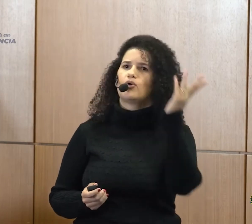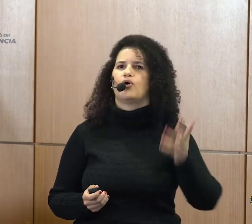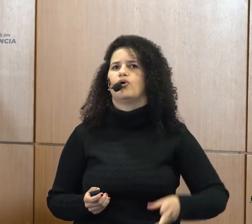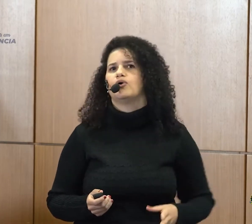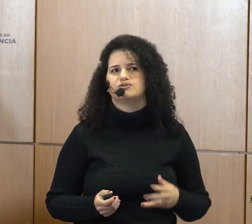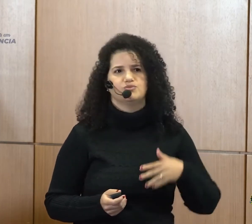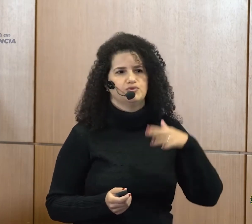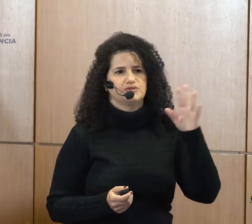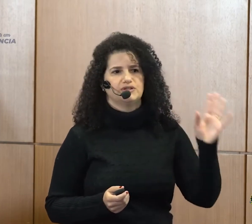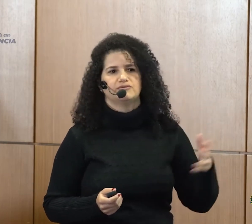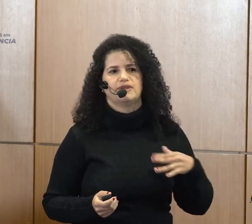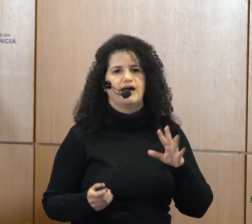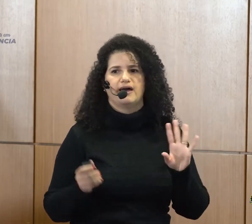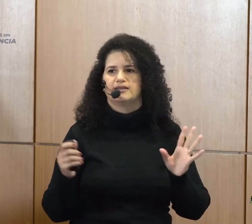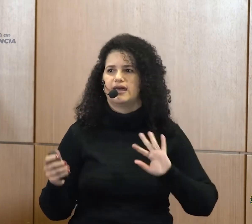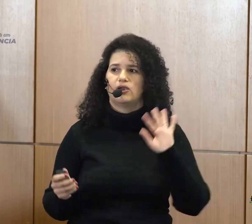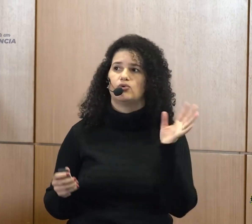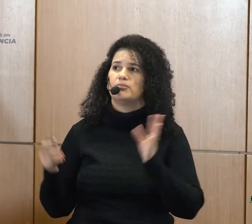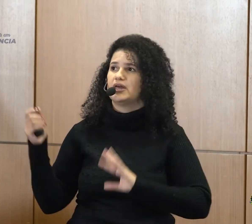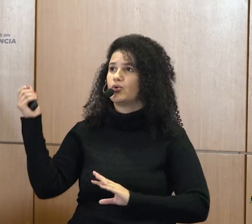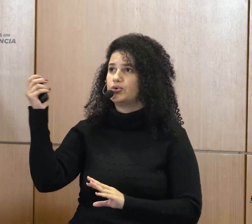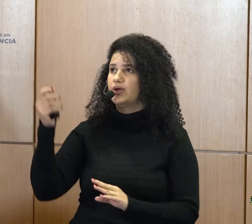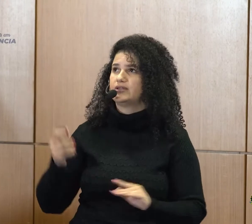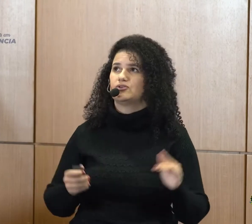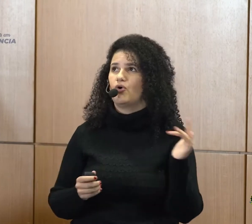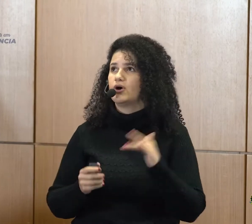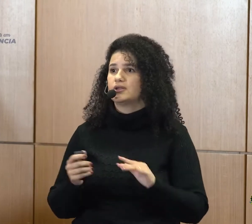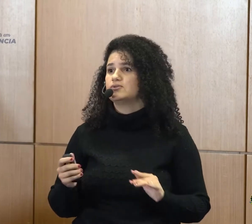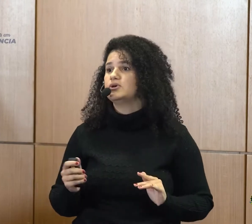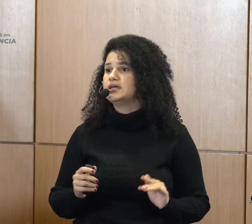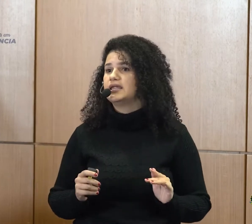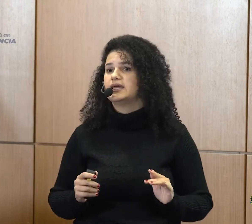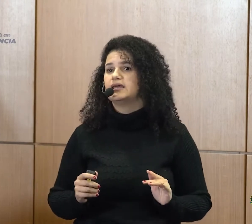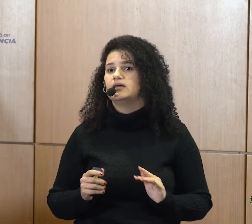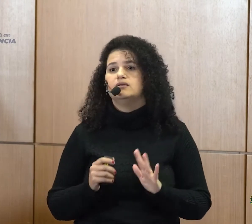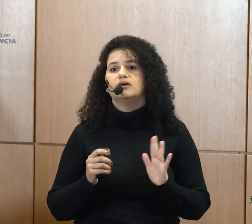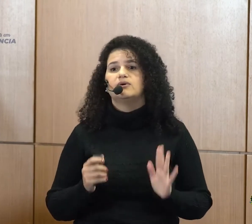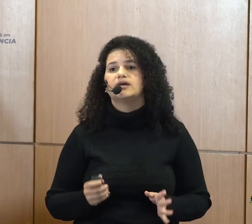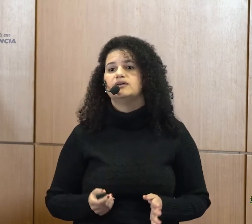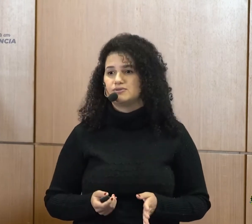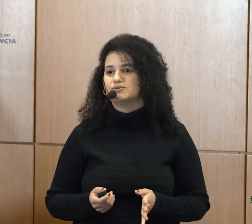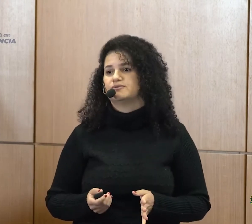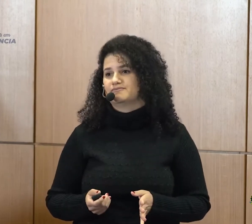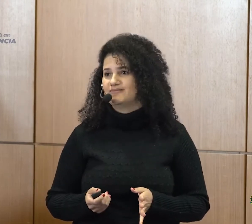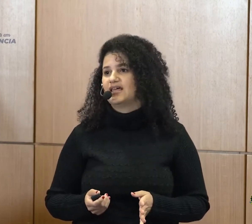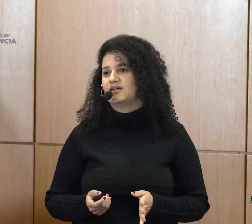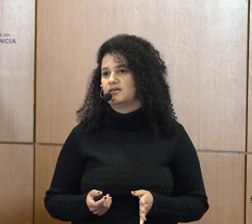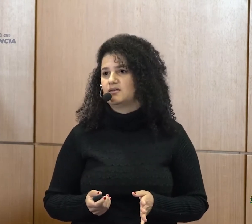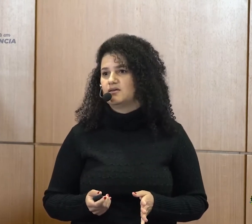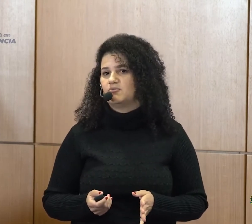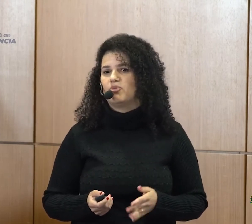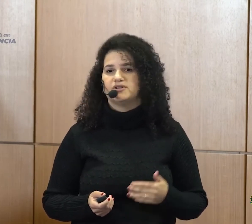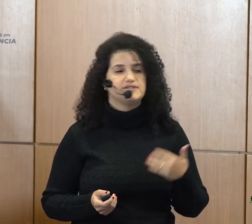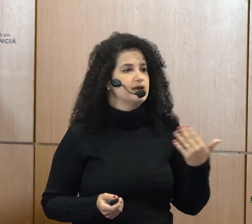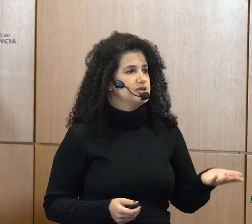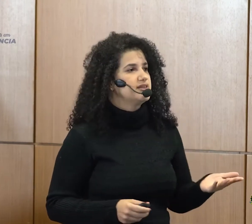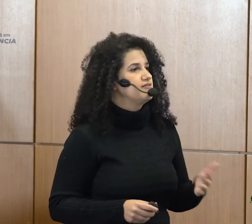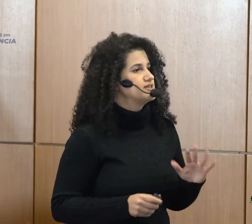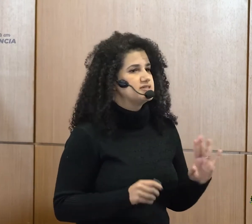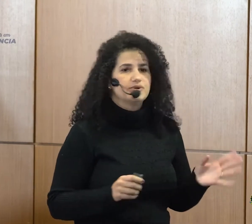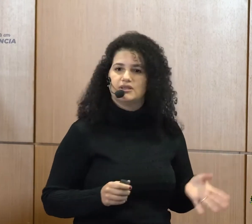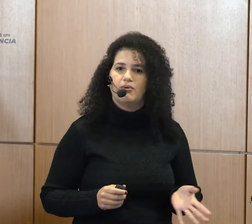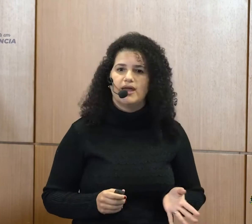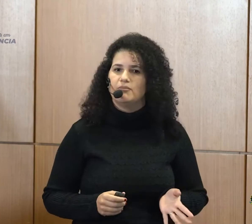outro, é o cosmos que não tá, né? A Lua, Mercúrio retrógrado, né? Não é isso, né? Pode ser a